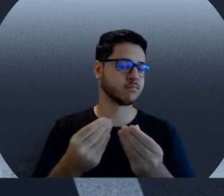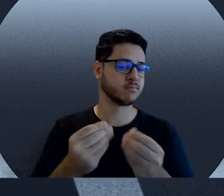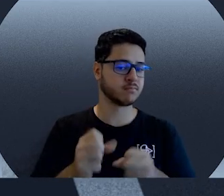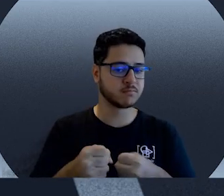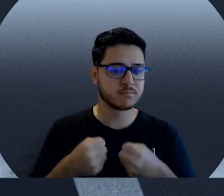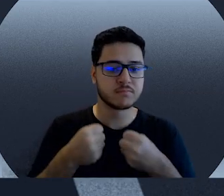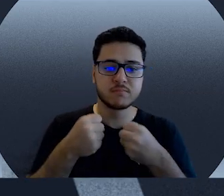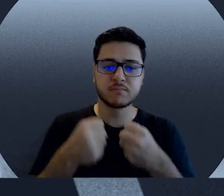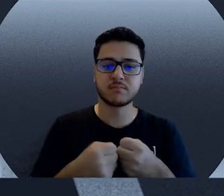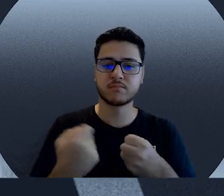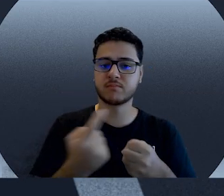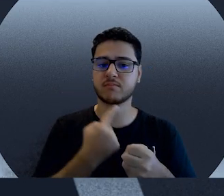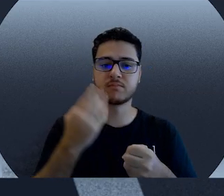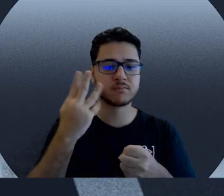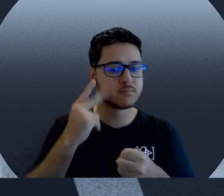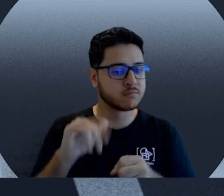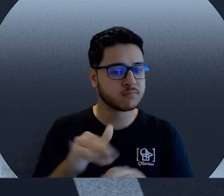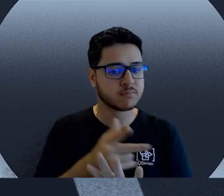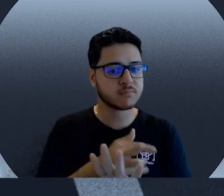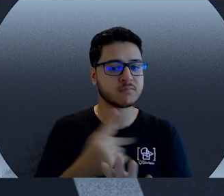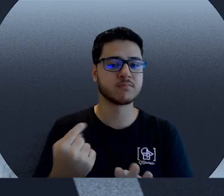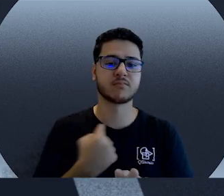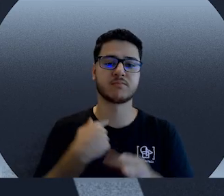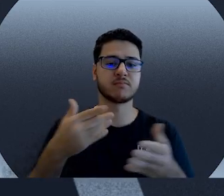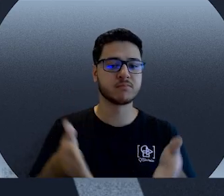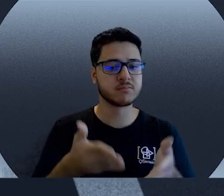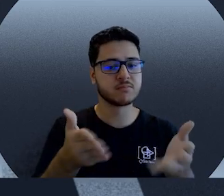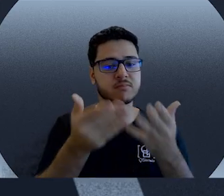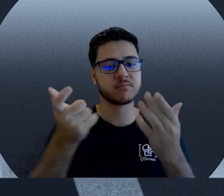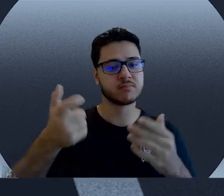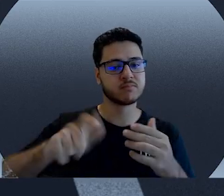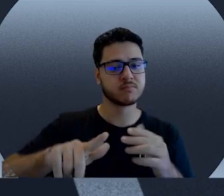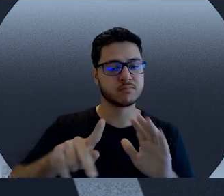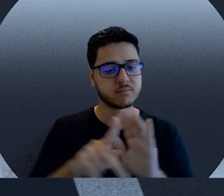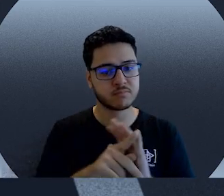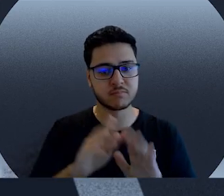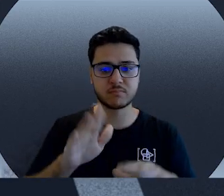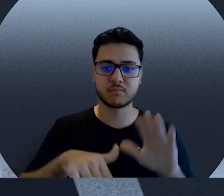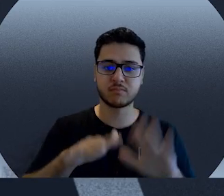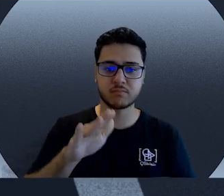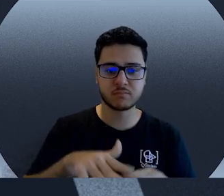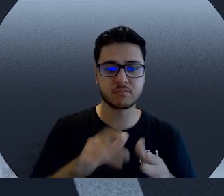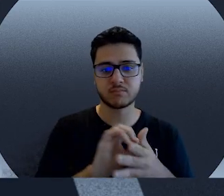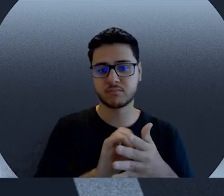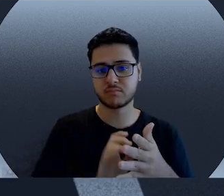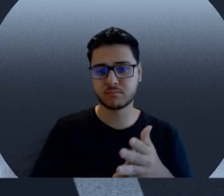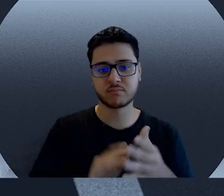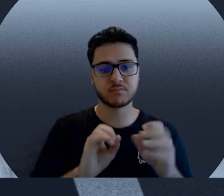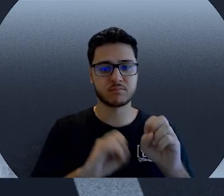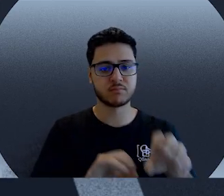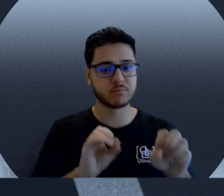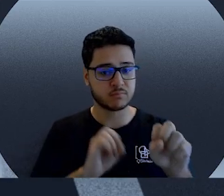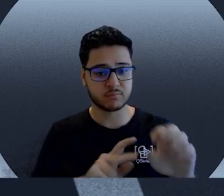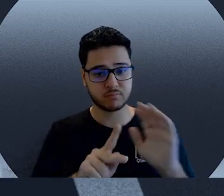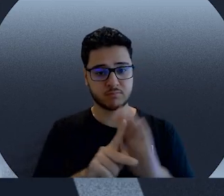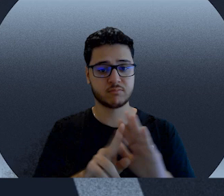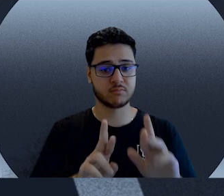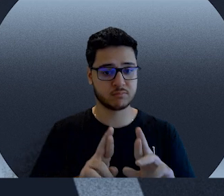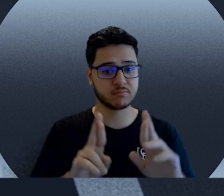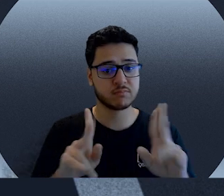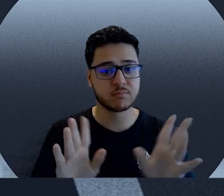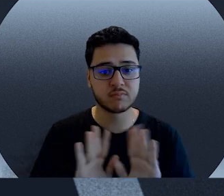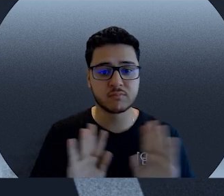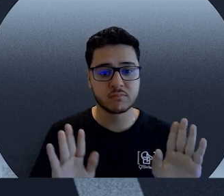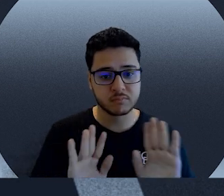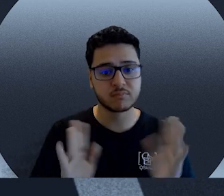que a gente indague nessas crianças, que a gente provoque nessas crianças uma outra forma, talvez, nesse processo de educação. E